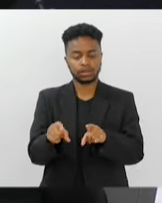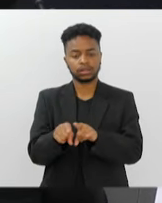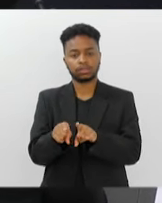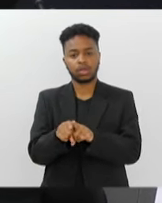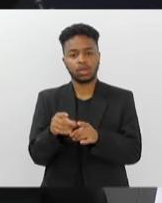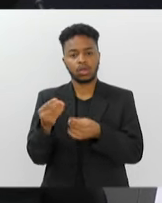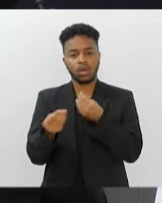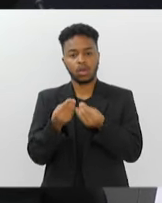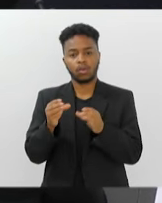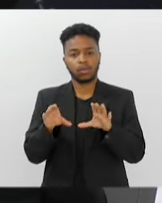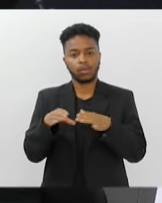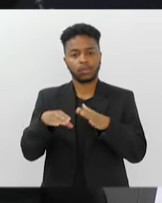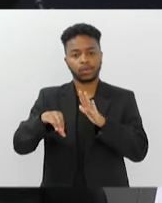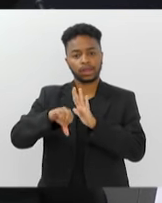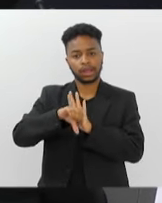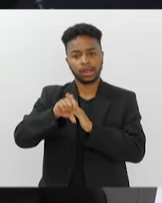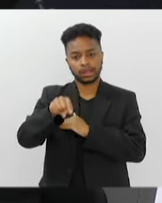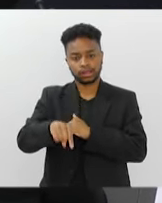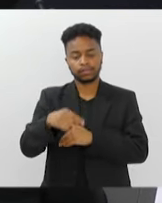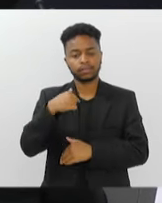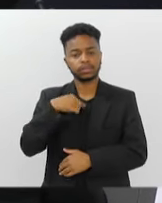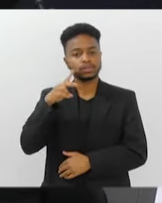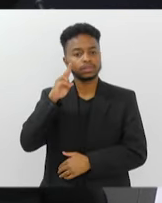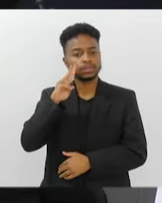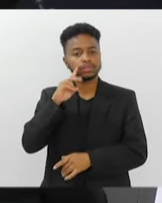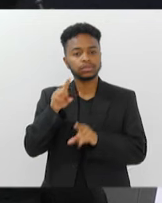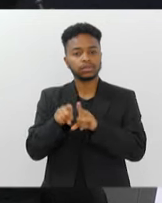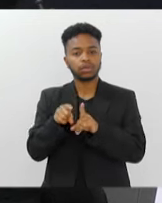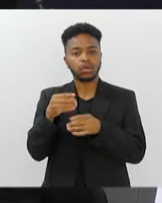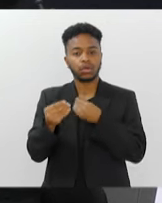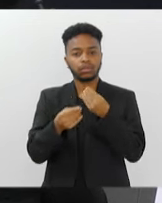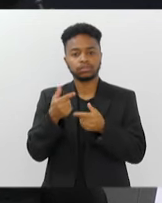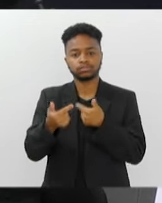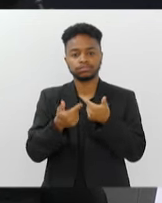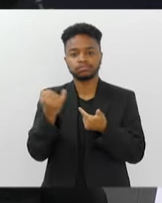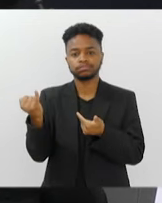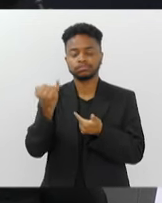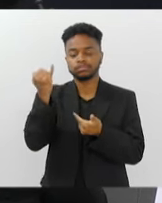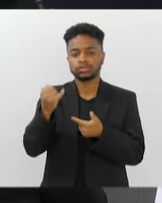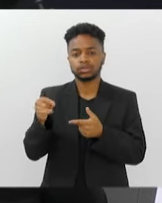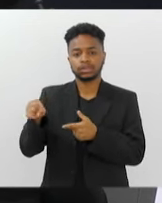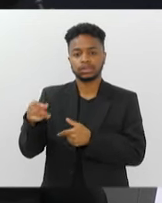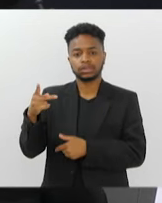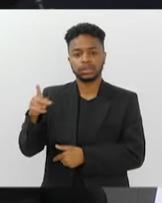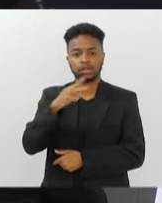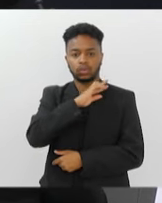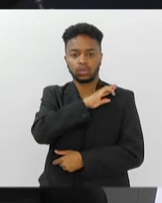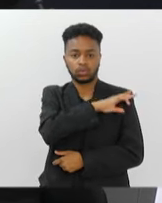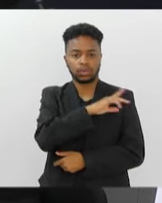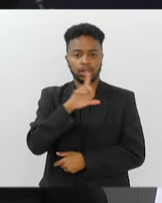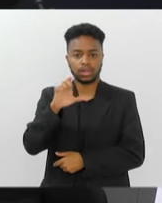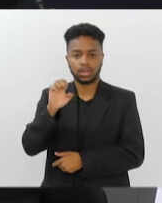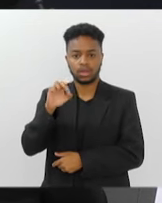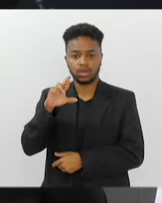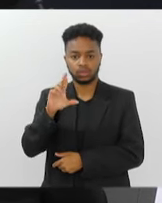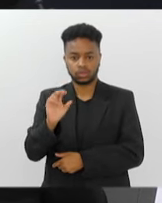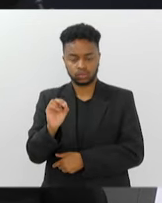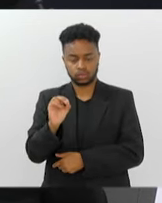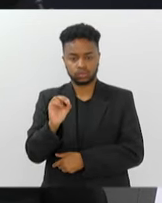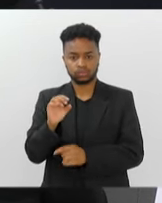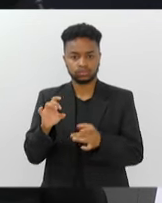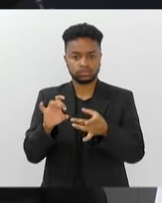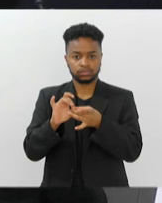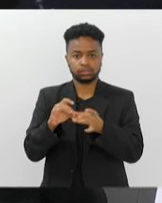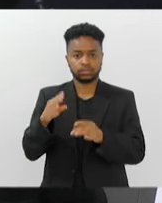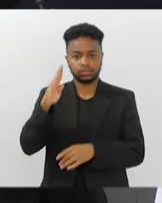e faço aqui mais uma menção conhecendo o bom serviço prestado pelo Coronel Leandro secretário do Corpo de Bombeiros então secretário do Corpo de Bombeiros talvez